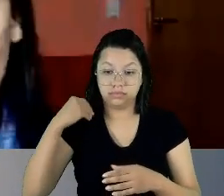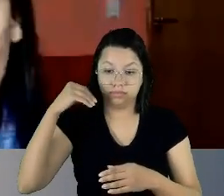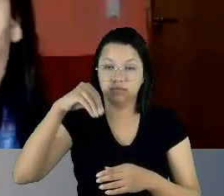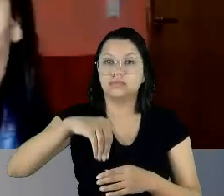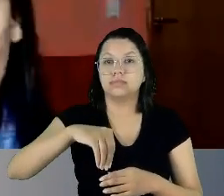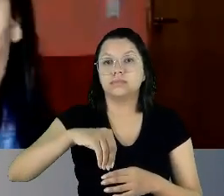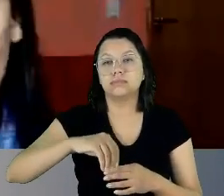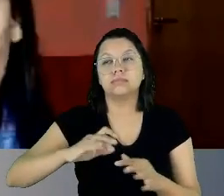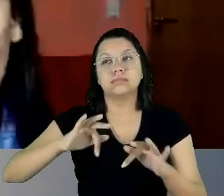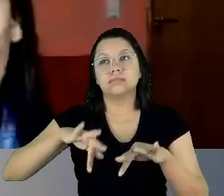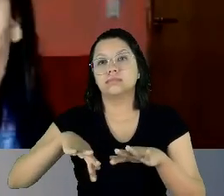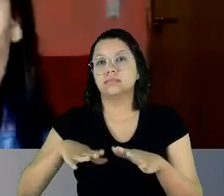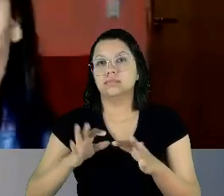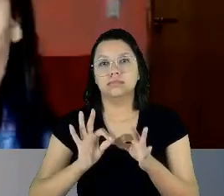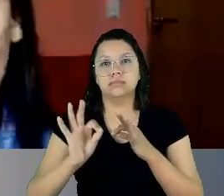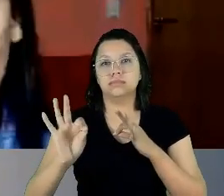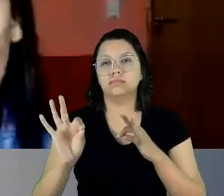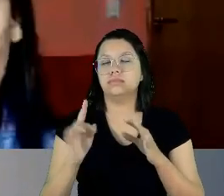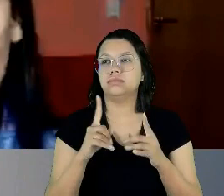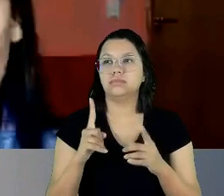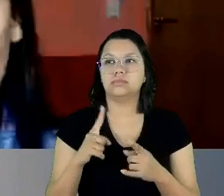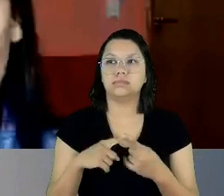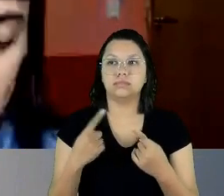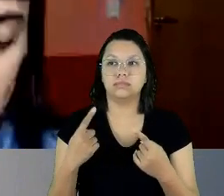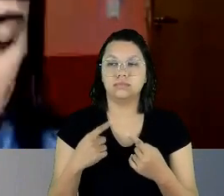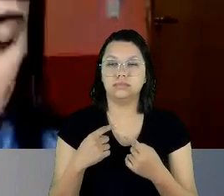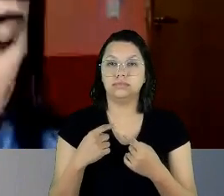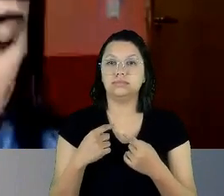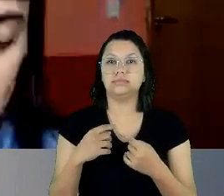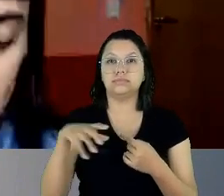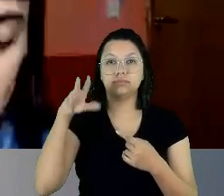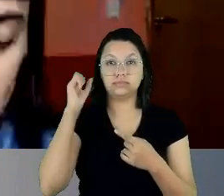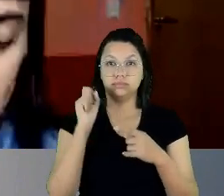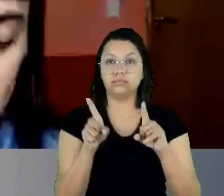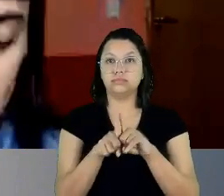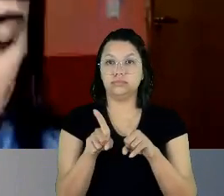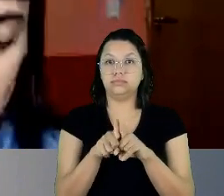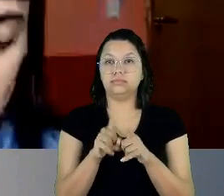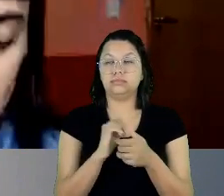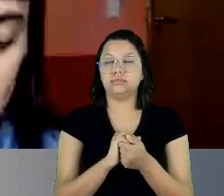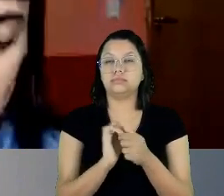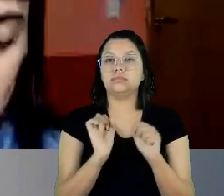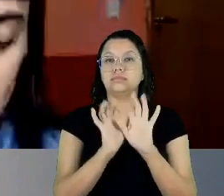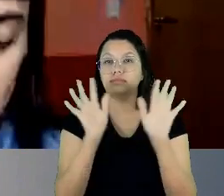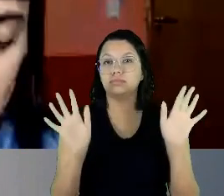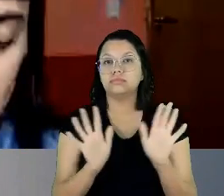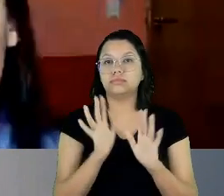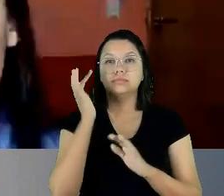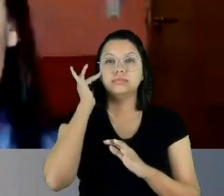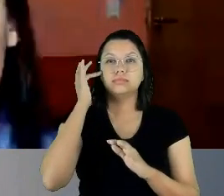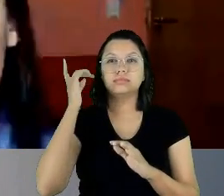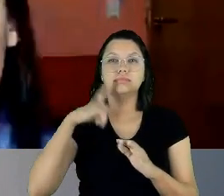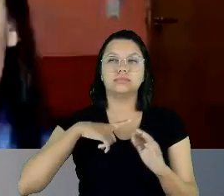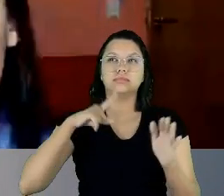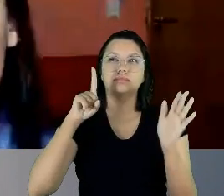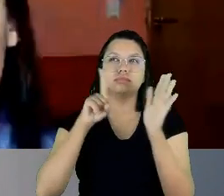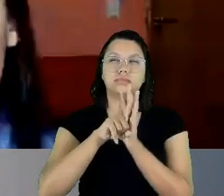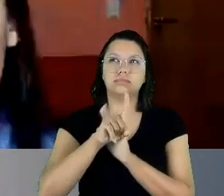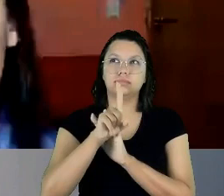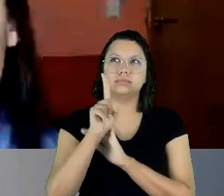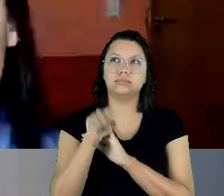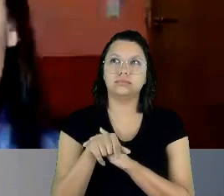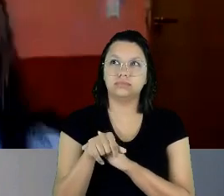acho que, por fim, né, não quero me estender muito, mas porque eu quero ouvi-las também, claro, acho que tem uma questão